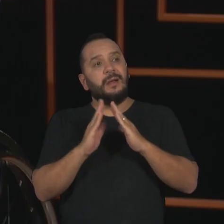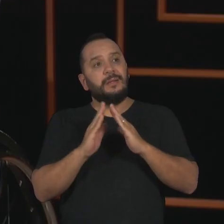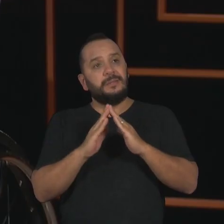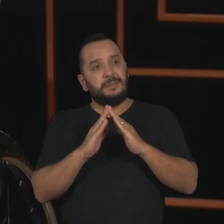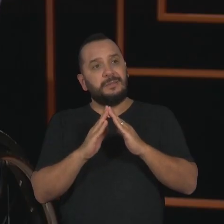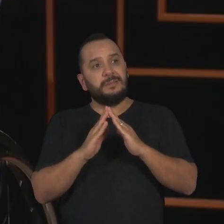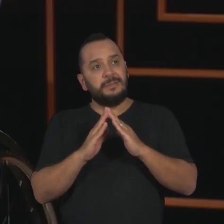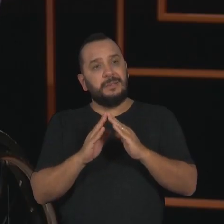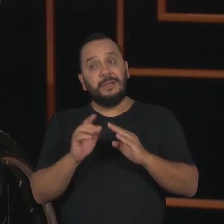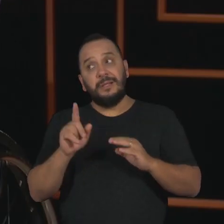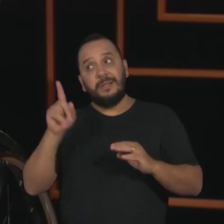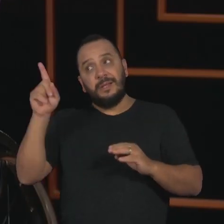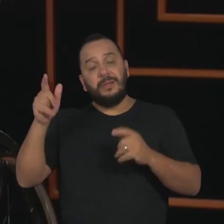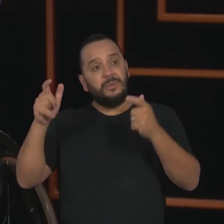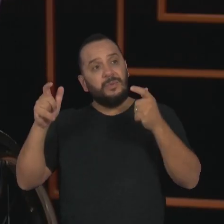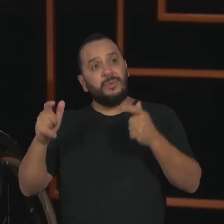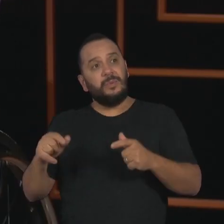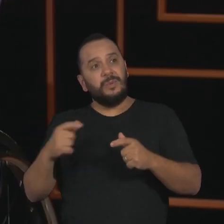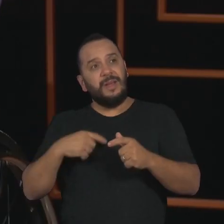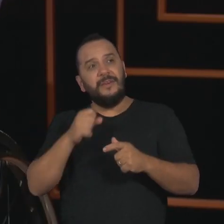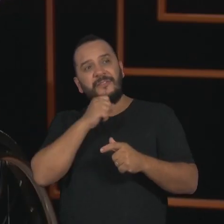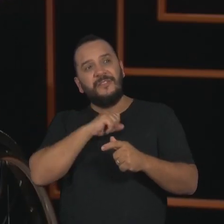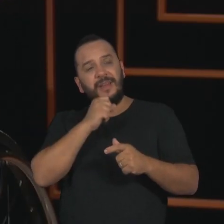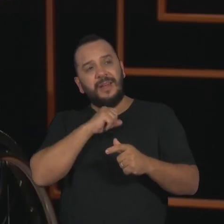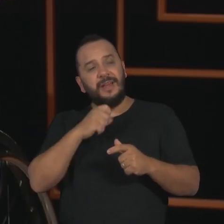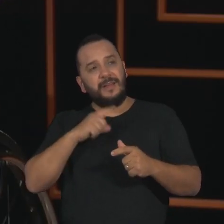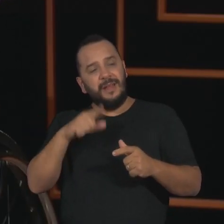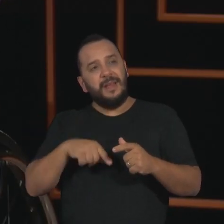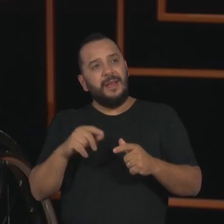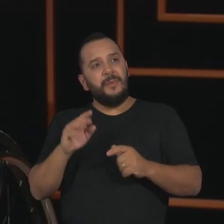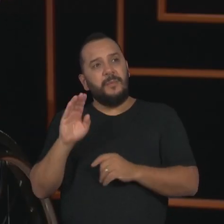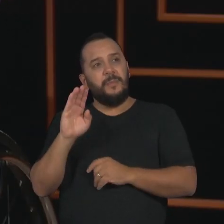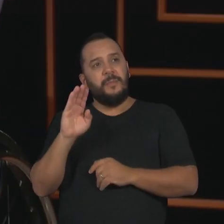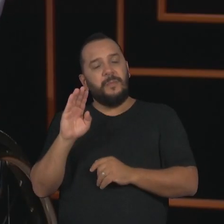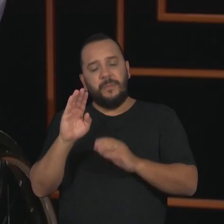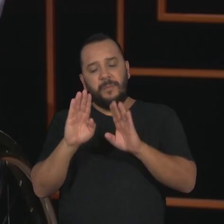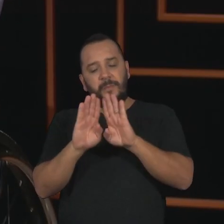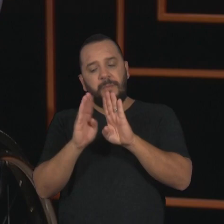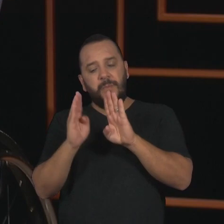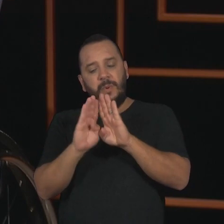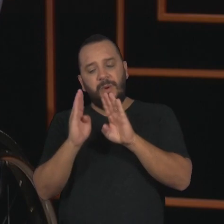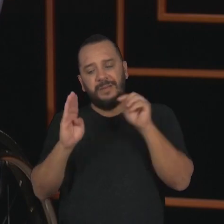numa demolição, que eram umas portas em uma viga,